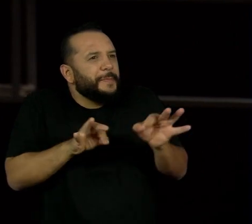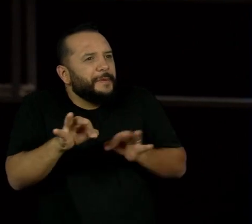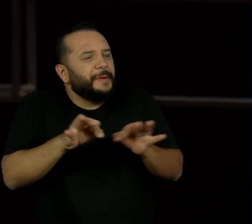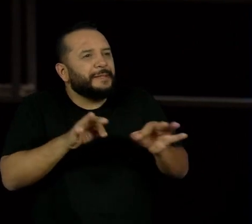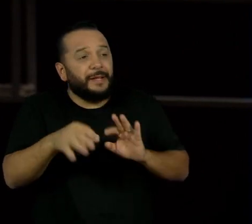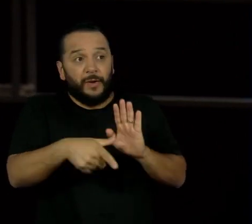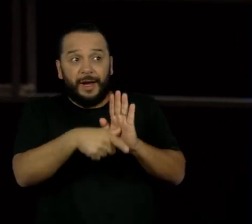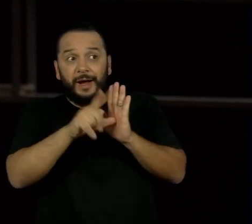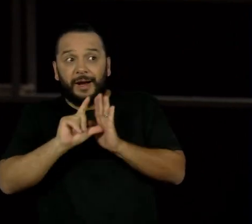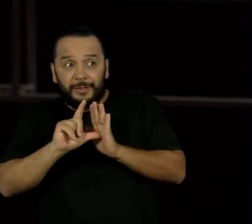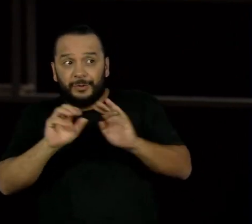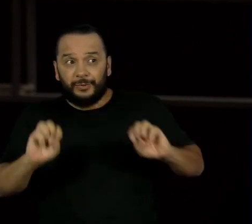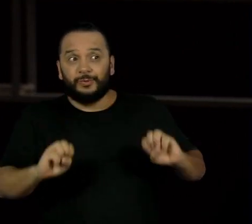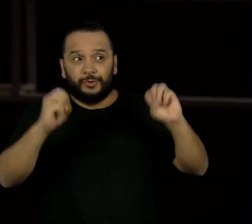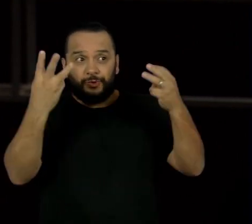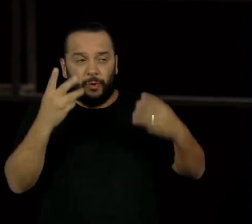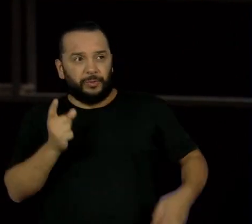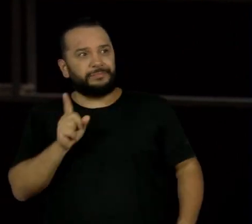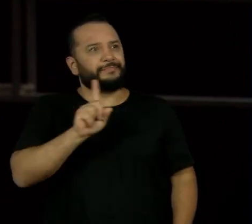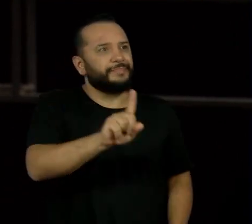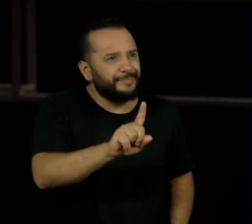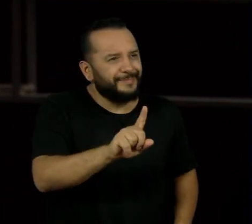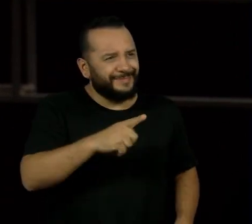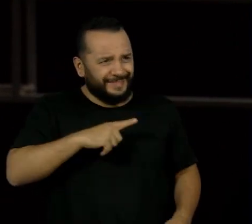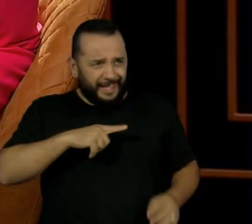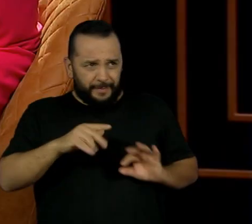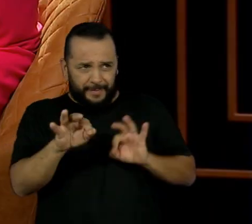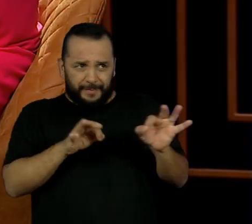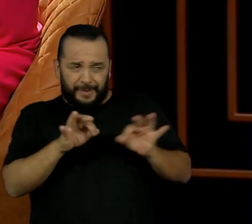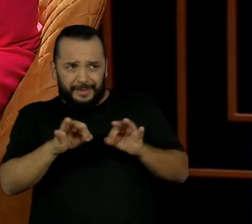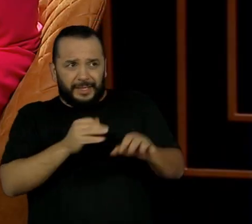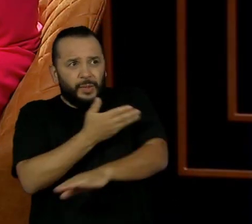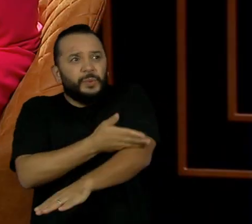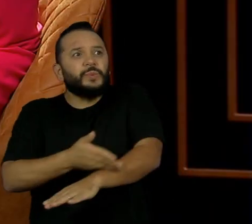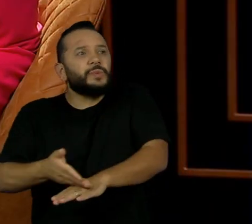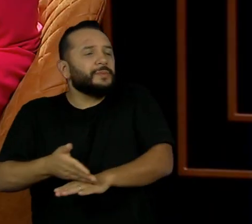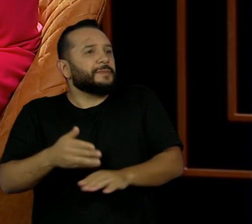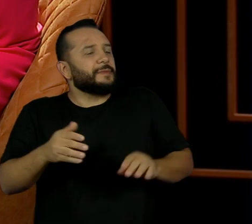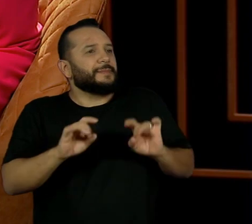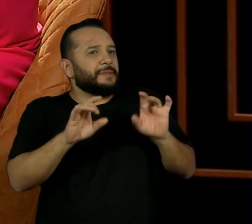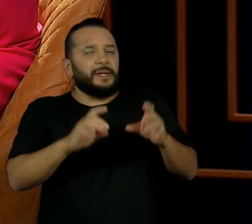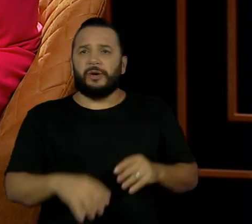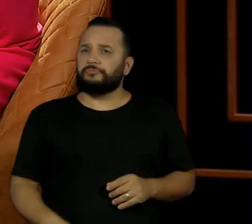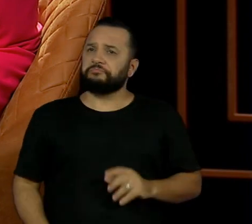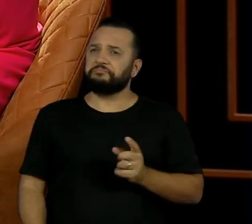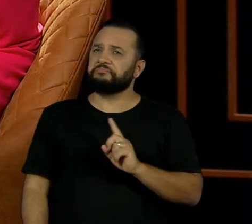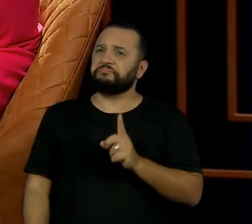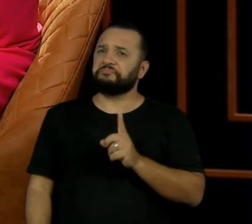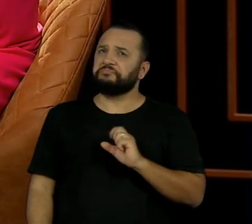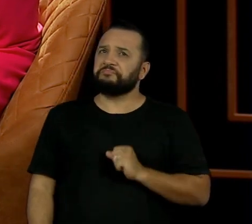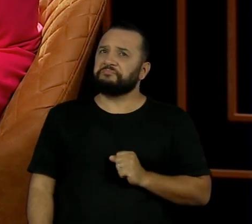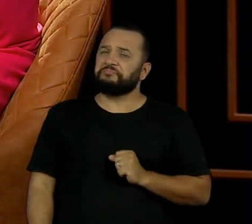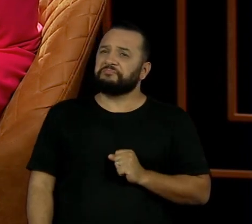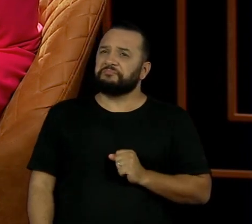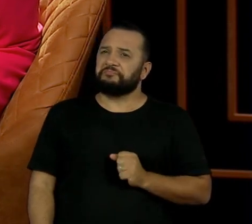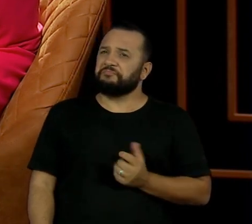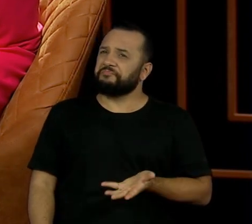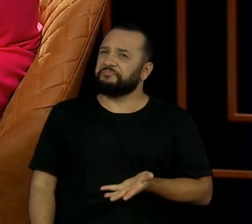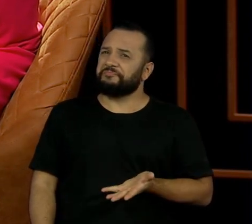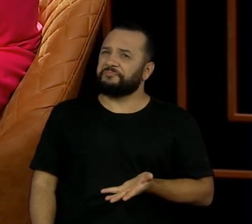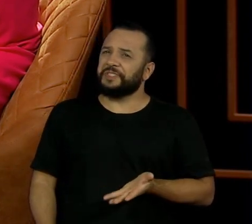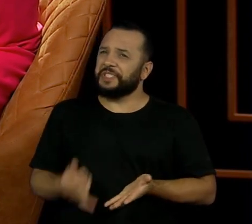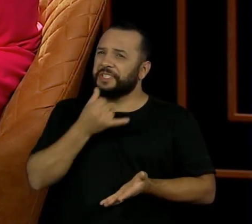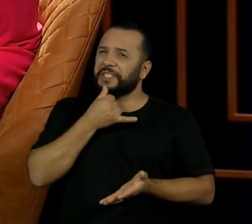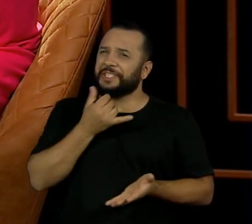aí especial antes de entrar no show, por exemplo? Não. Que triste, né?